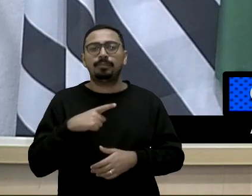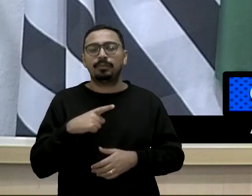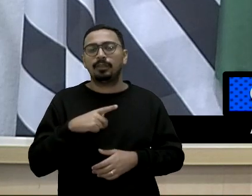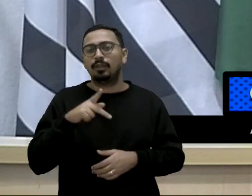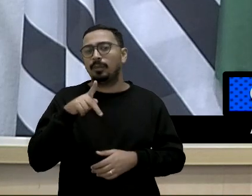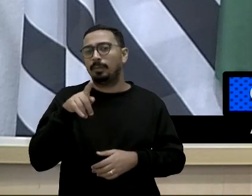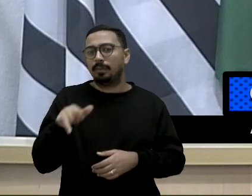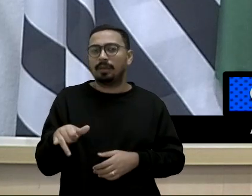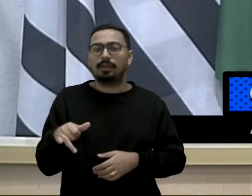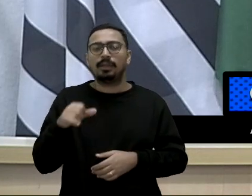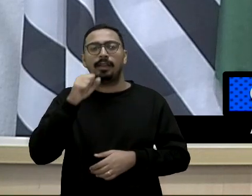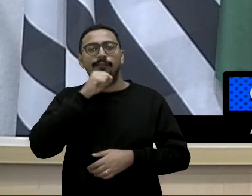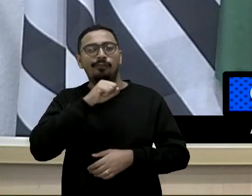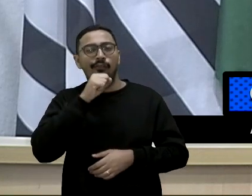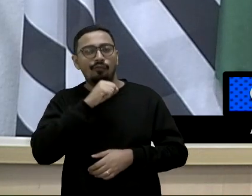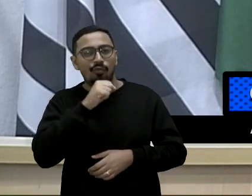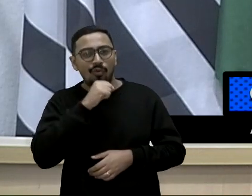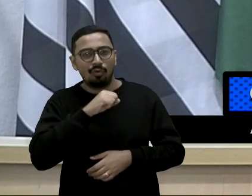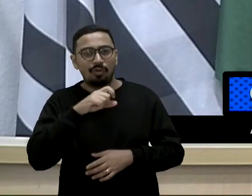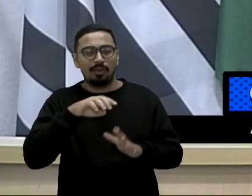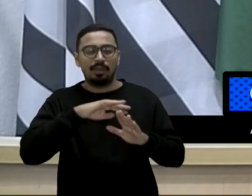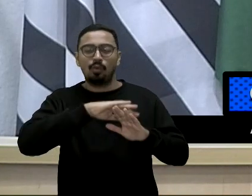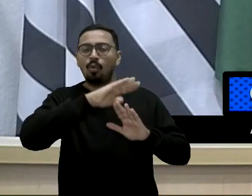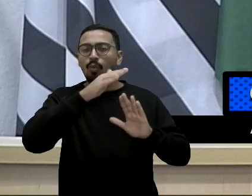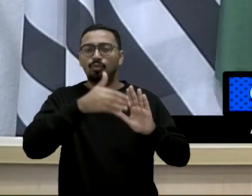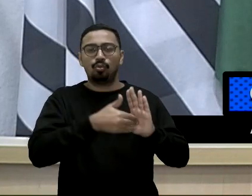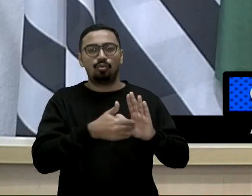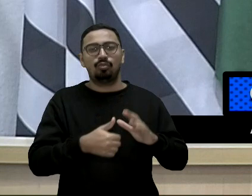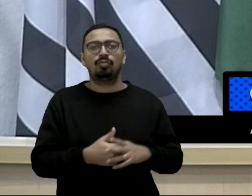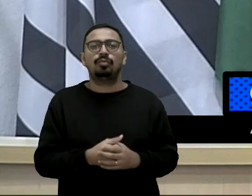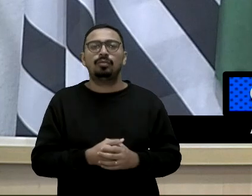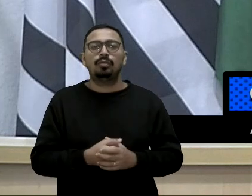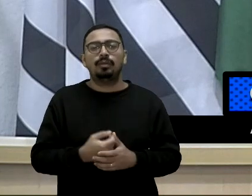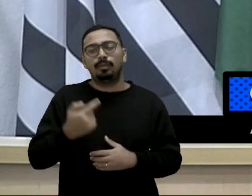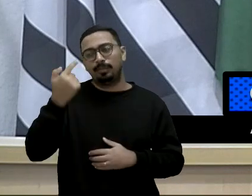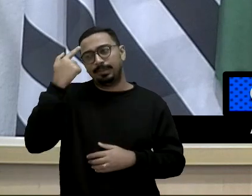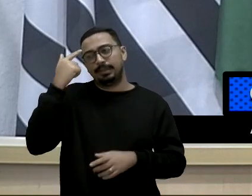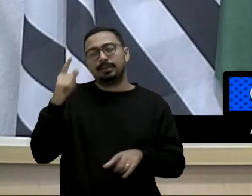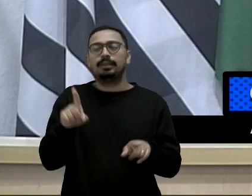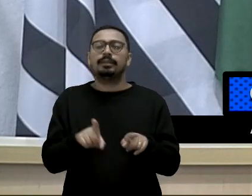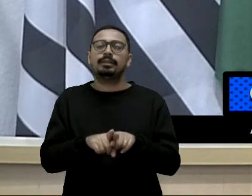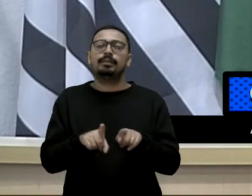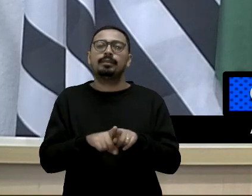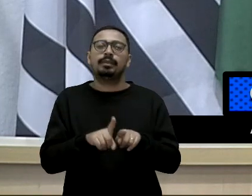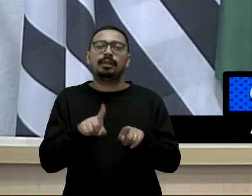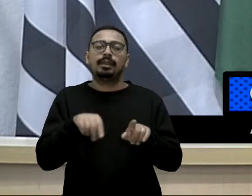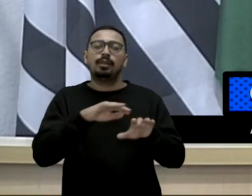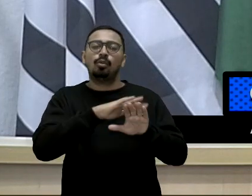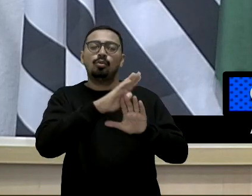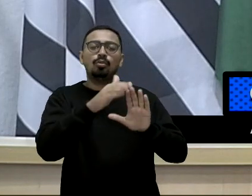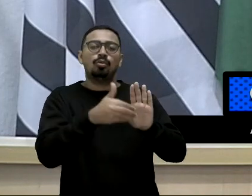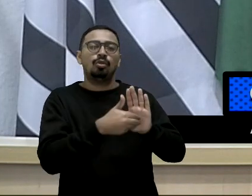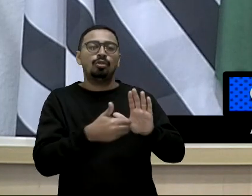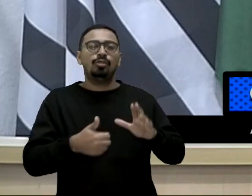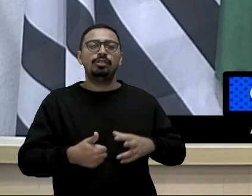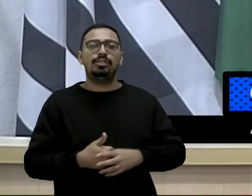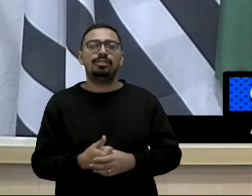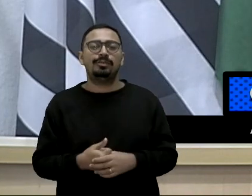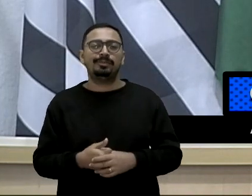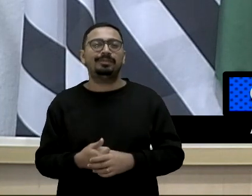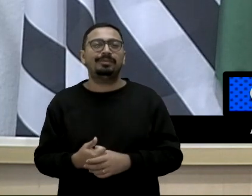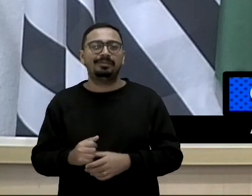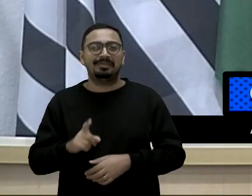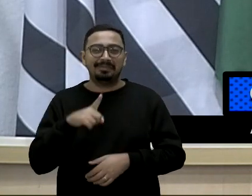entra a avosidade, entra o todo, né? Então é pensar também nesse todo, né, que nós